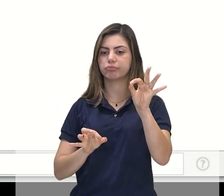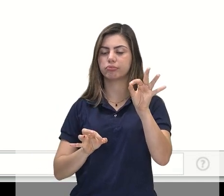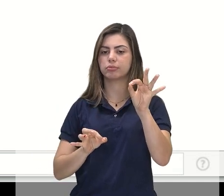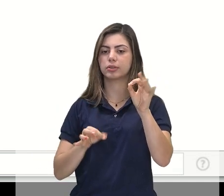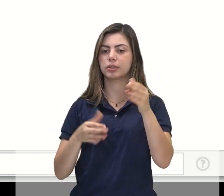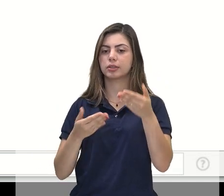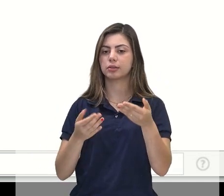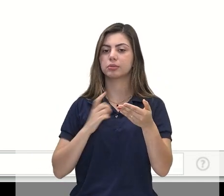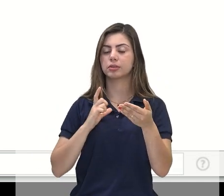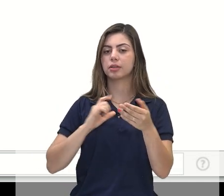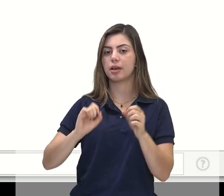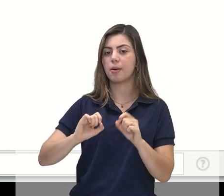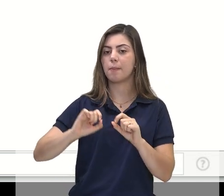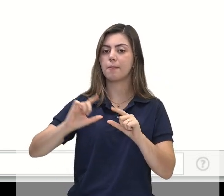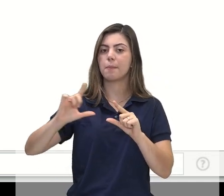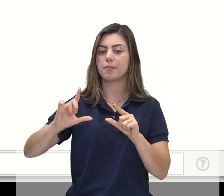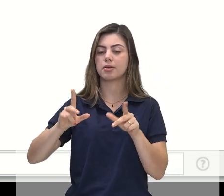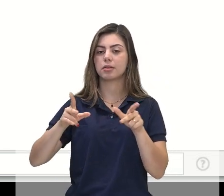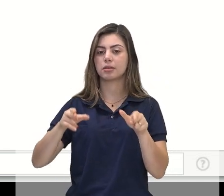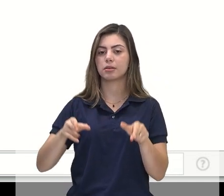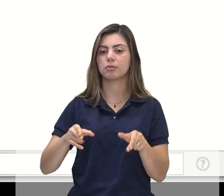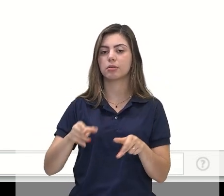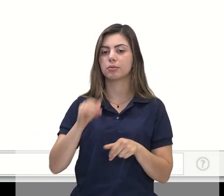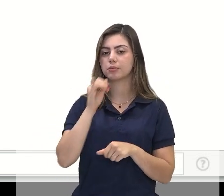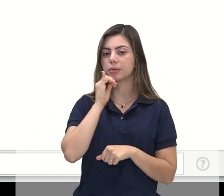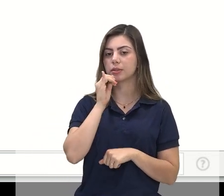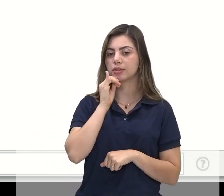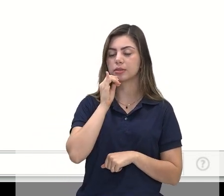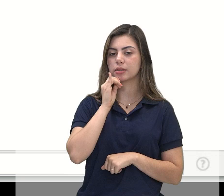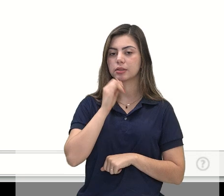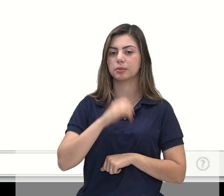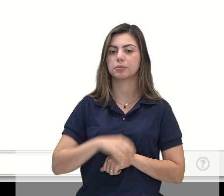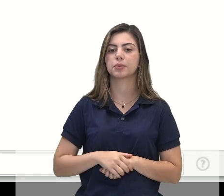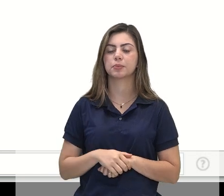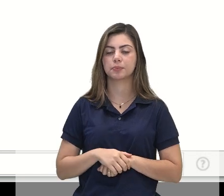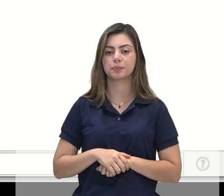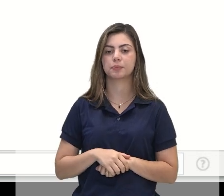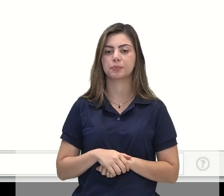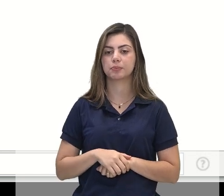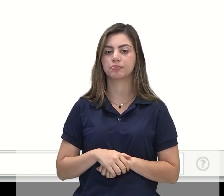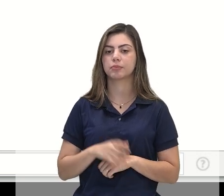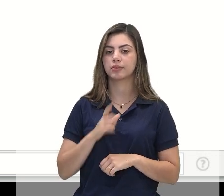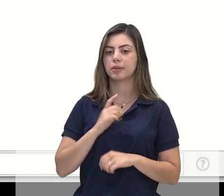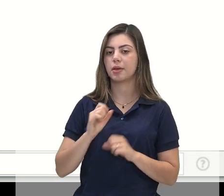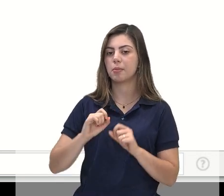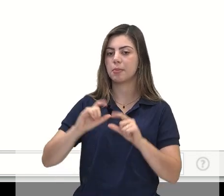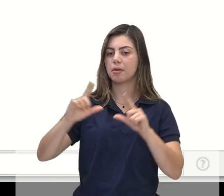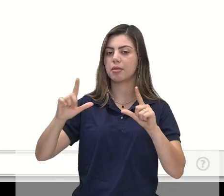vamos aumentando, ó, o comprimento, consequentemente, proporcionalmente, também vai aumentando, ó.